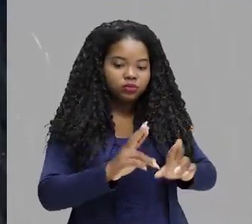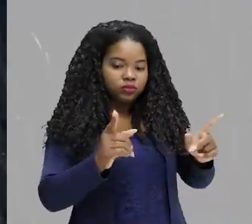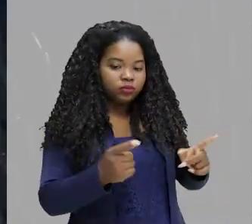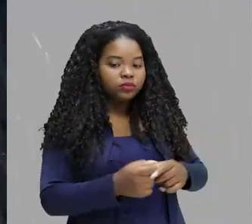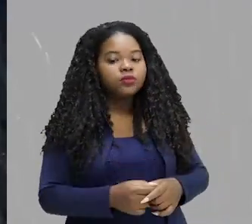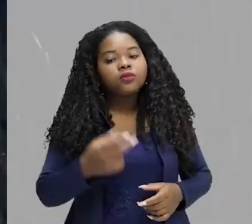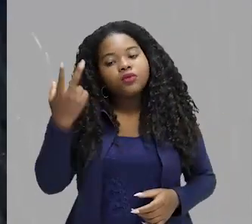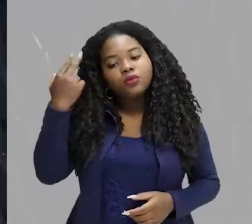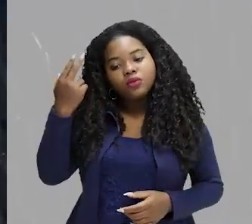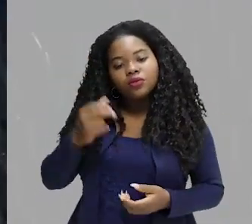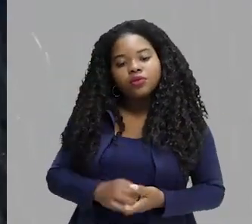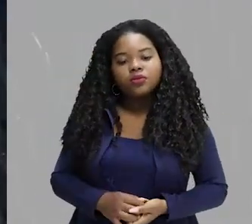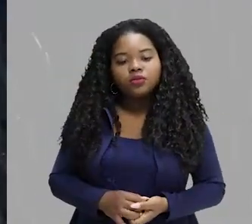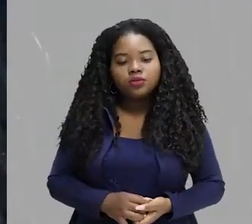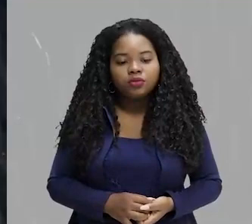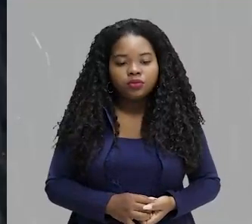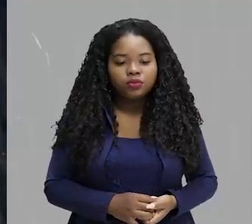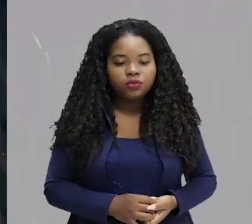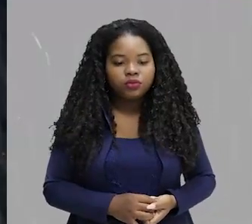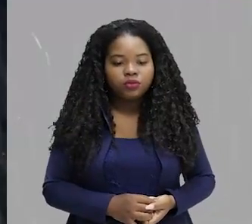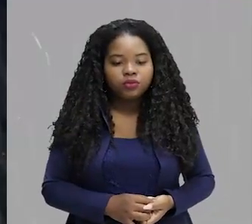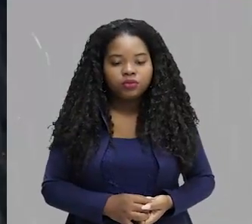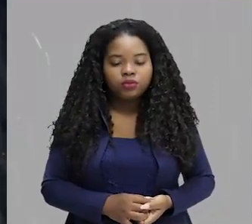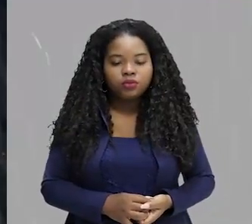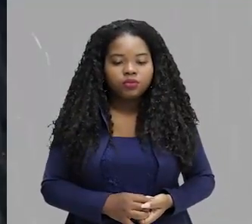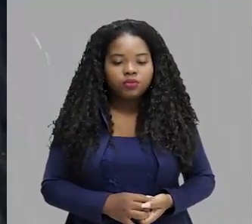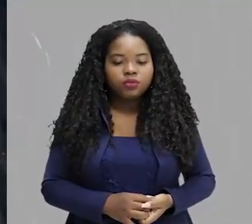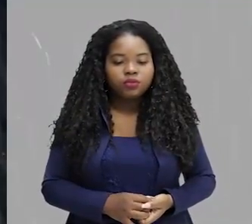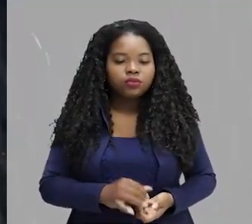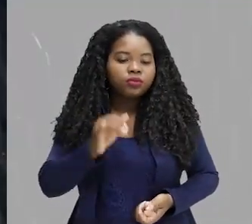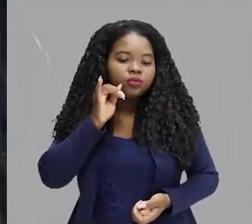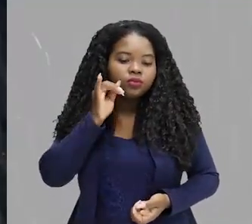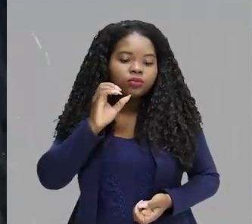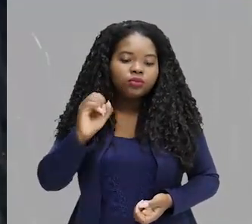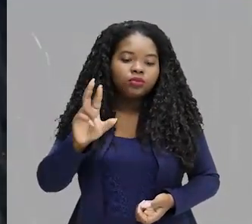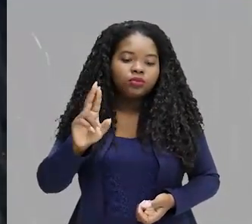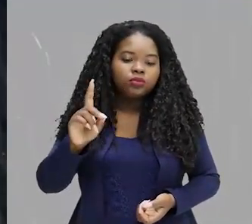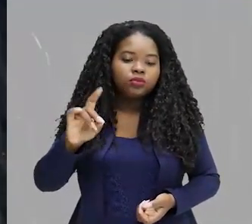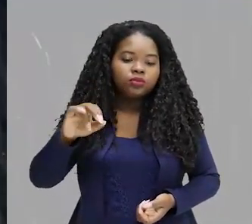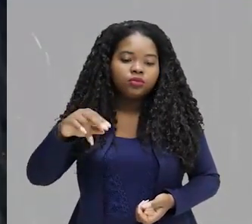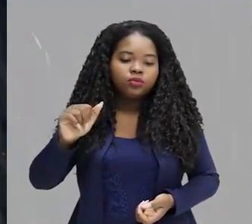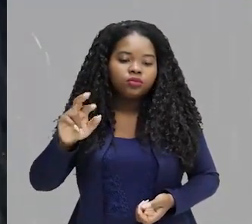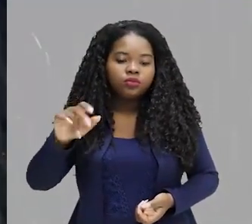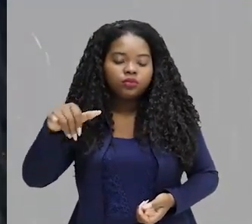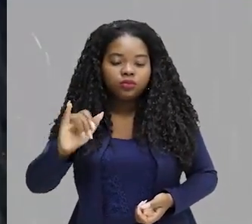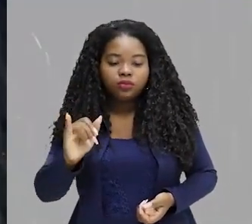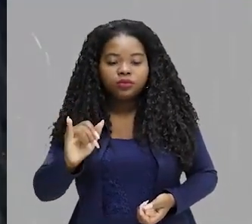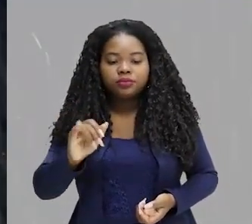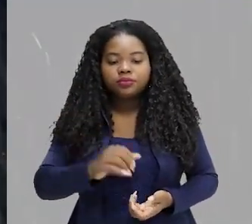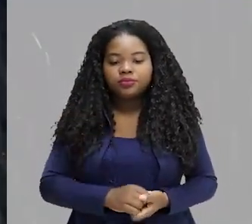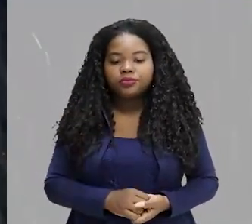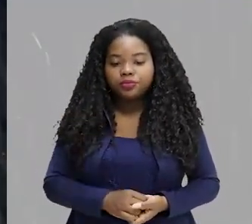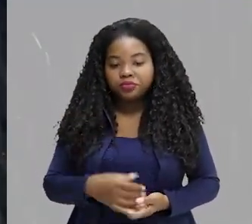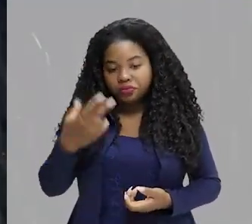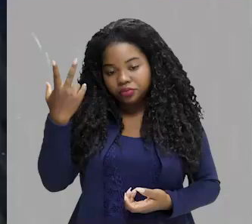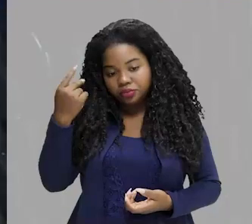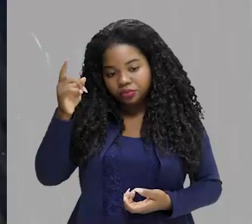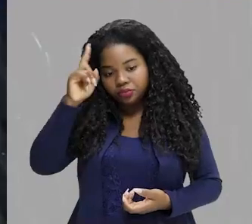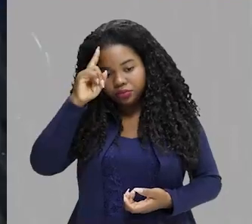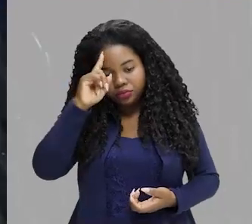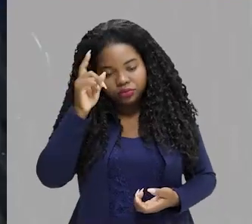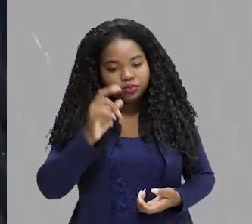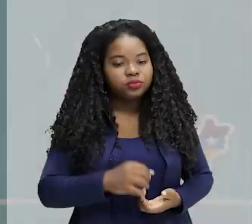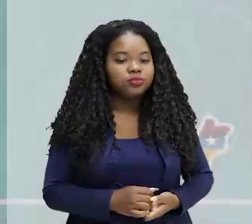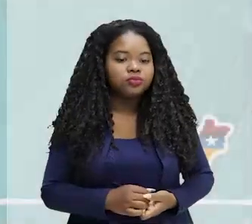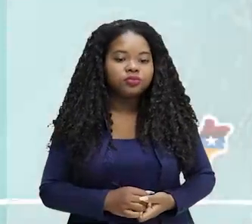comum. Ordinary não é ordinário, indica algo que é comum, tá? Que faz parte do dia a dia, por